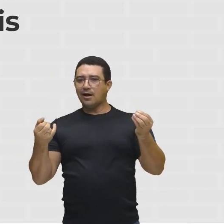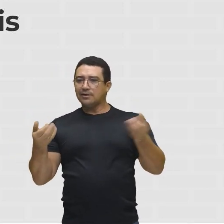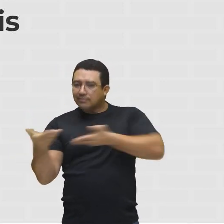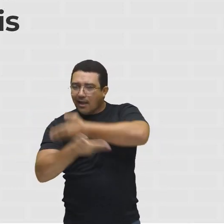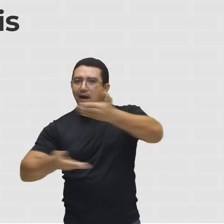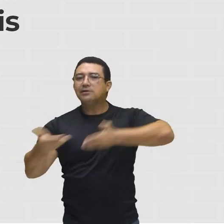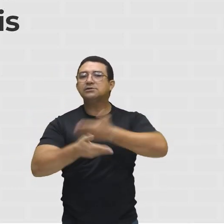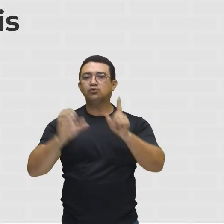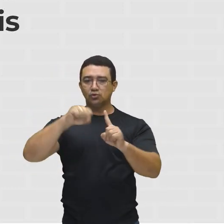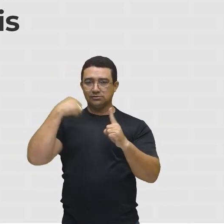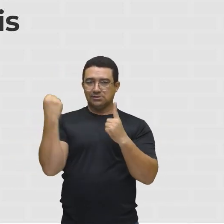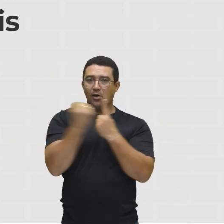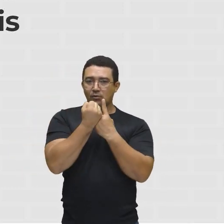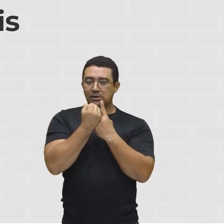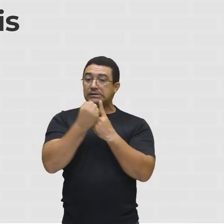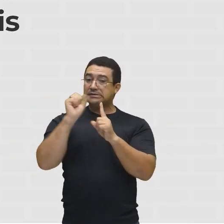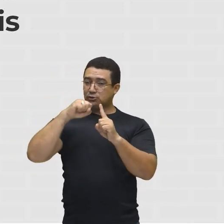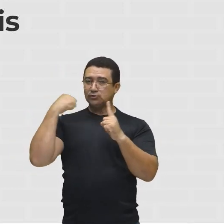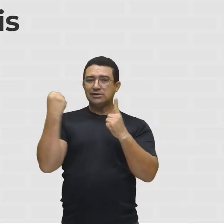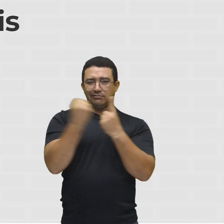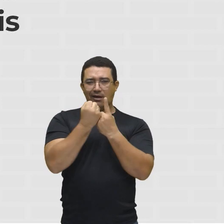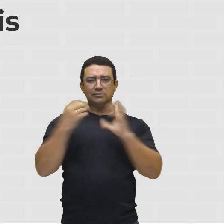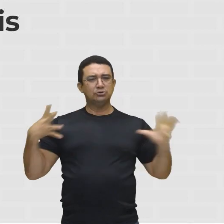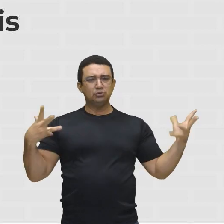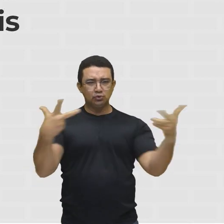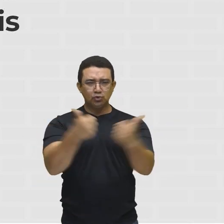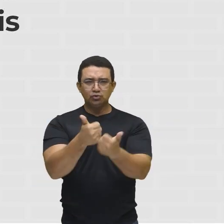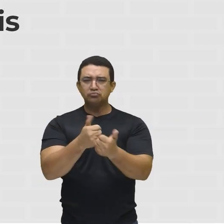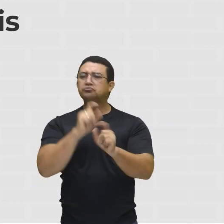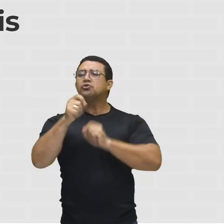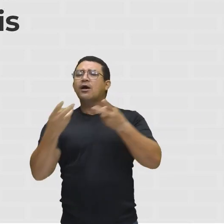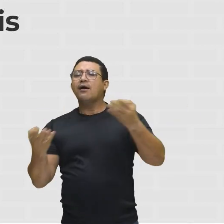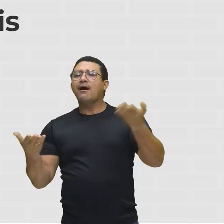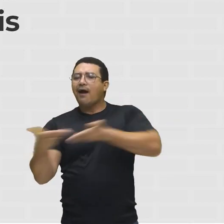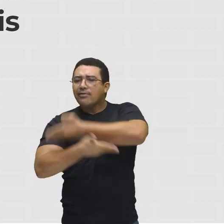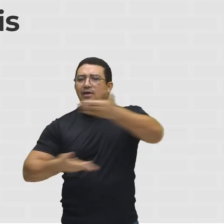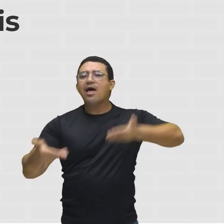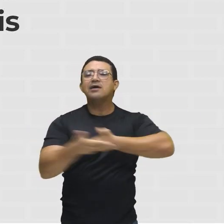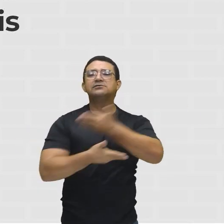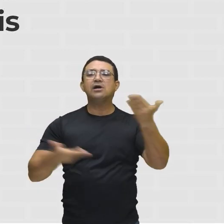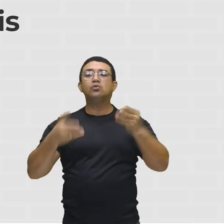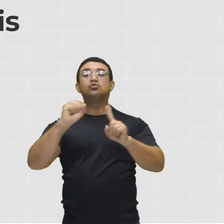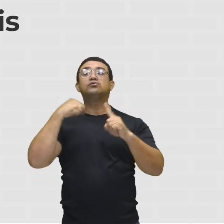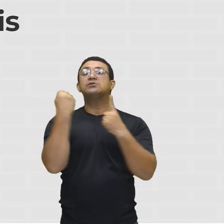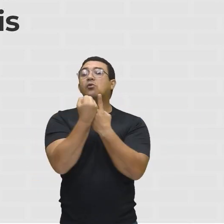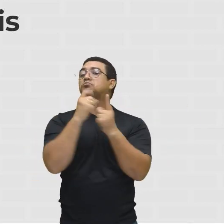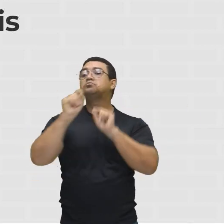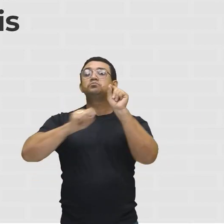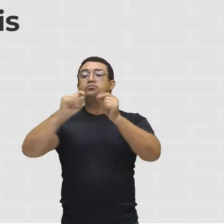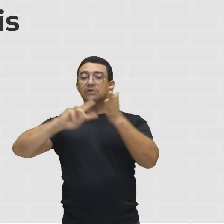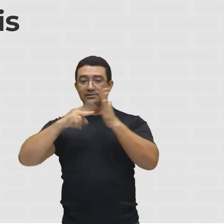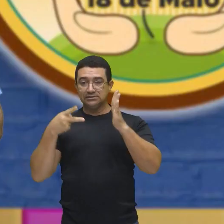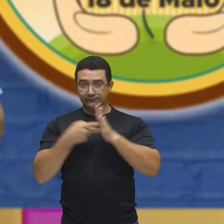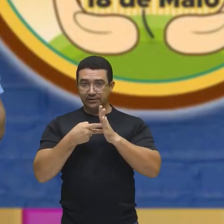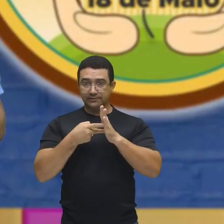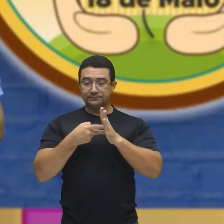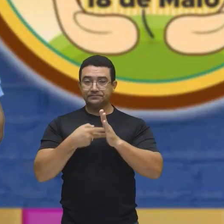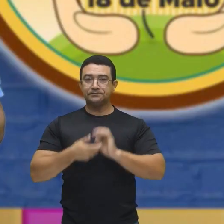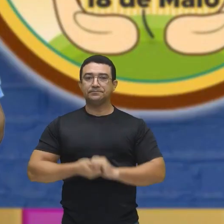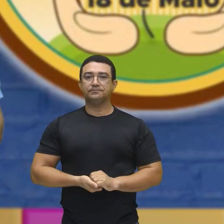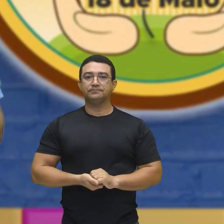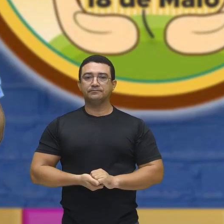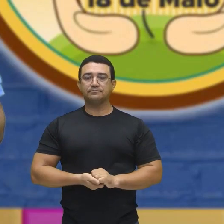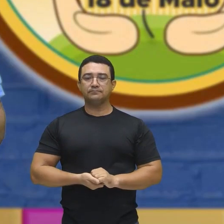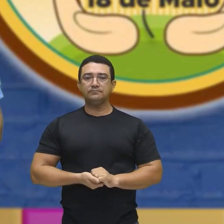um todo. Então, o que é essa interação social? O que nós estamos falando aí? Essas interações. Nós estamos falando